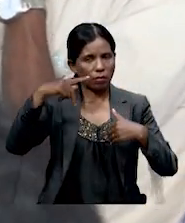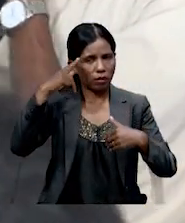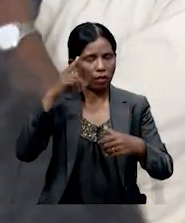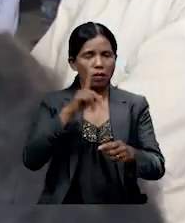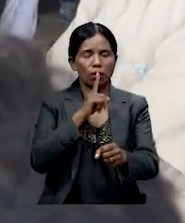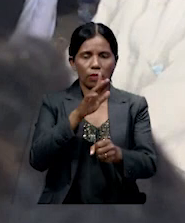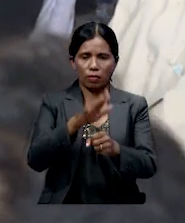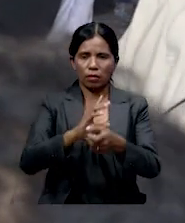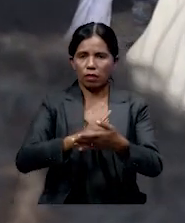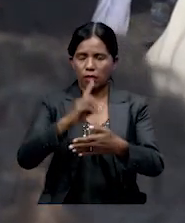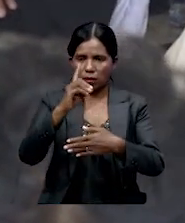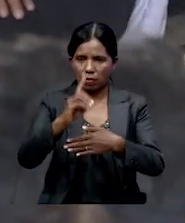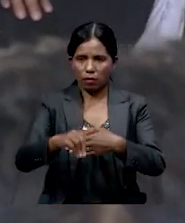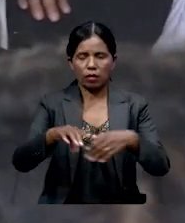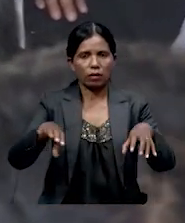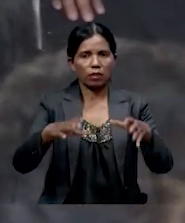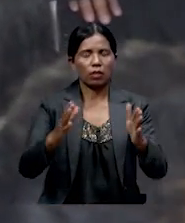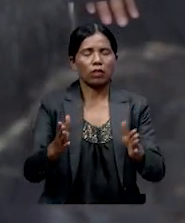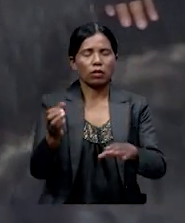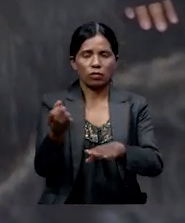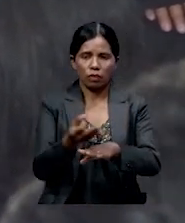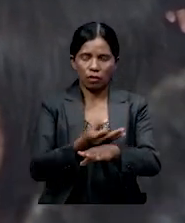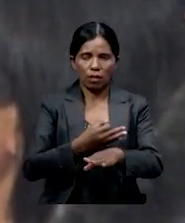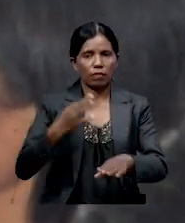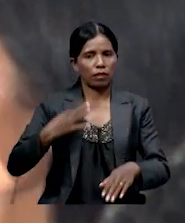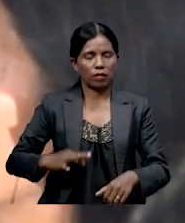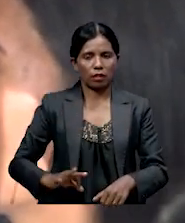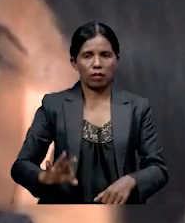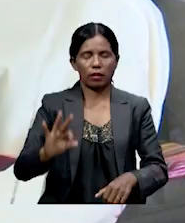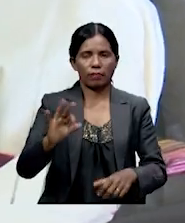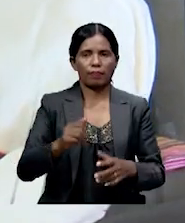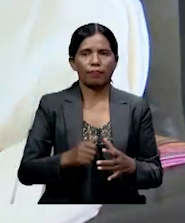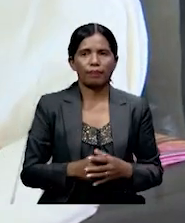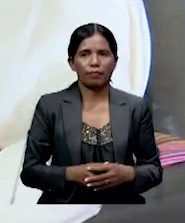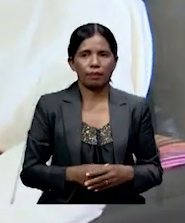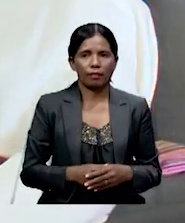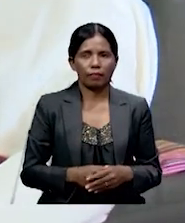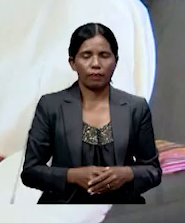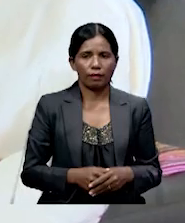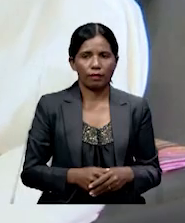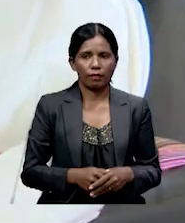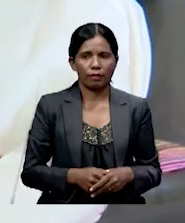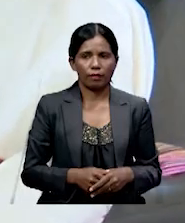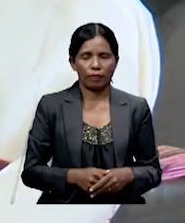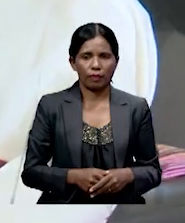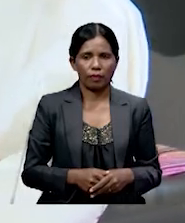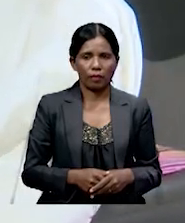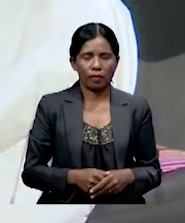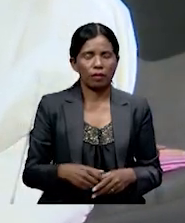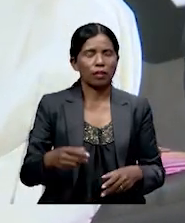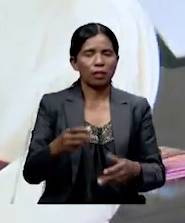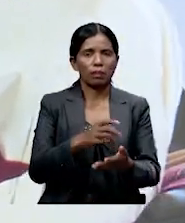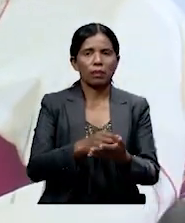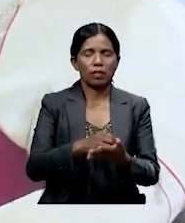a desenvolver recursos do seu documento Fraternidade Humana NEM. Depois da resolução do Parlamento Nacional, de 3 de